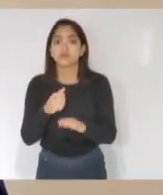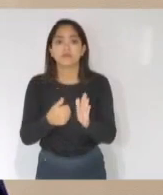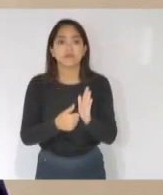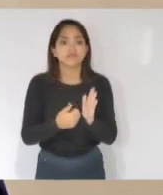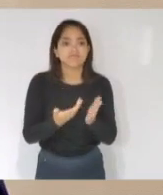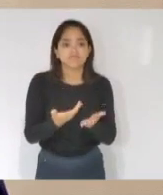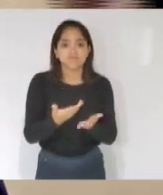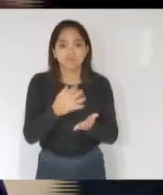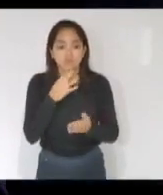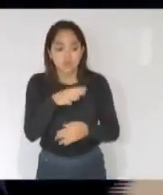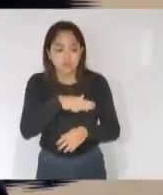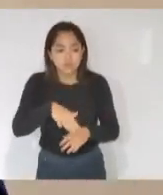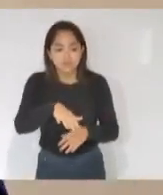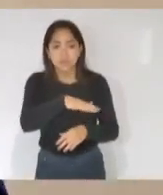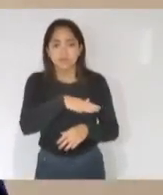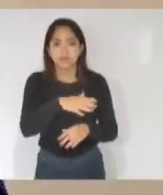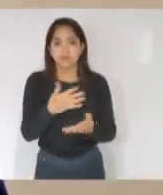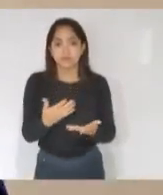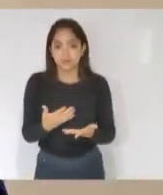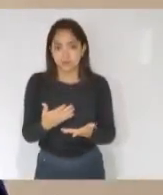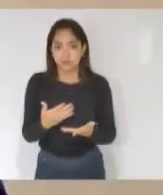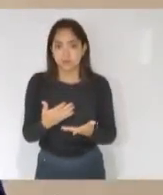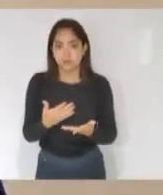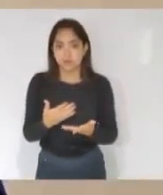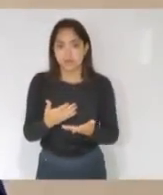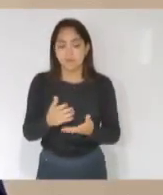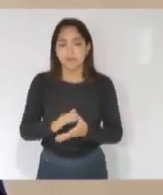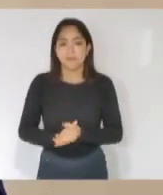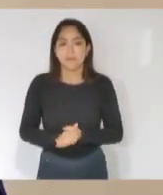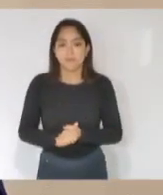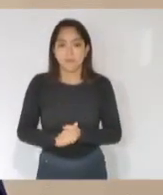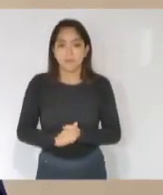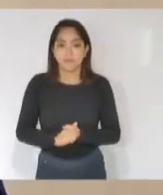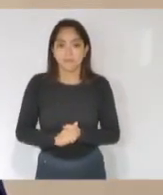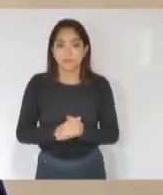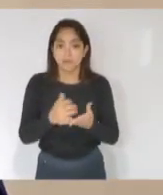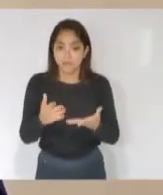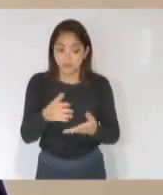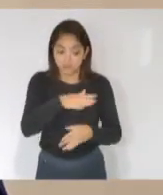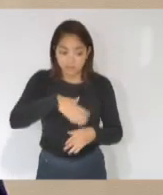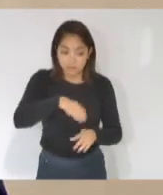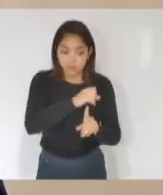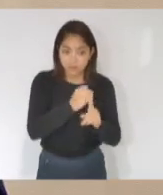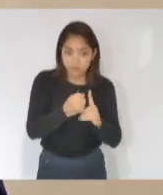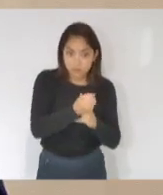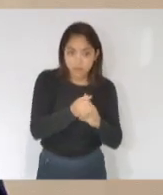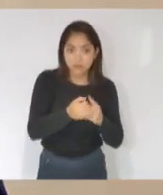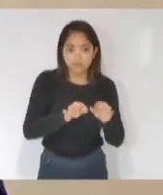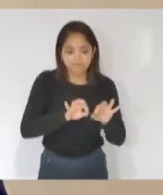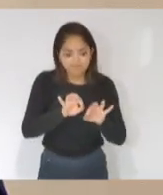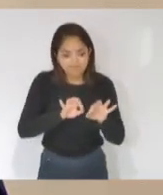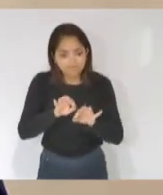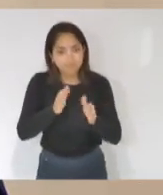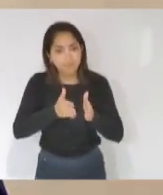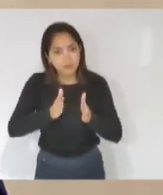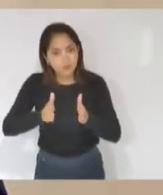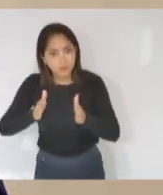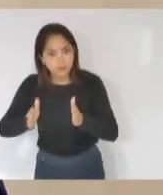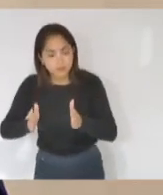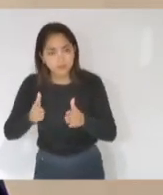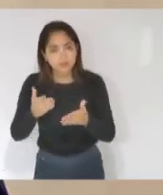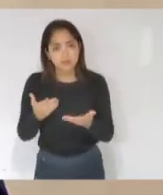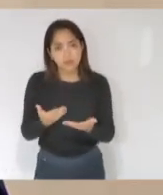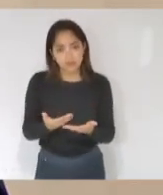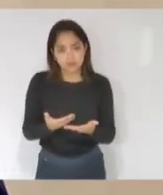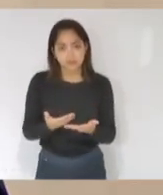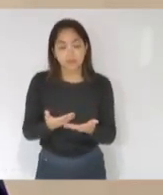mas, enfim... foram comandados a fazer isso e fizeram. Então, se a sociedade não estiver bem organizada quanto a isso,